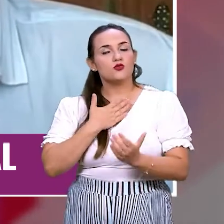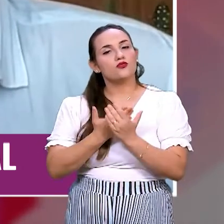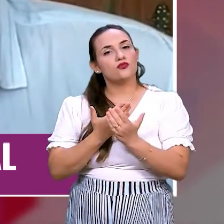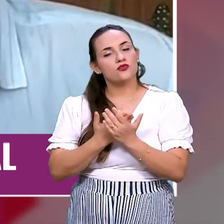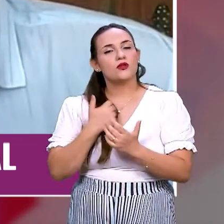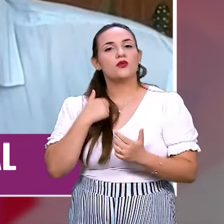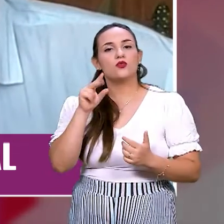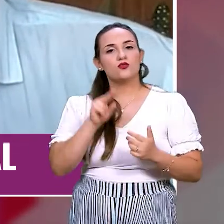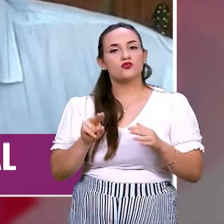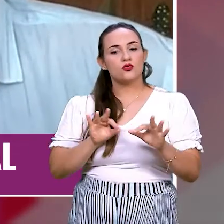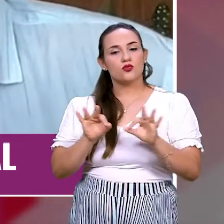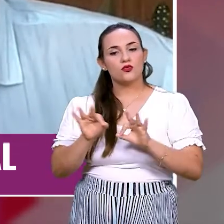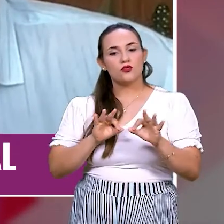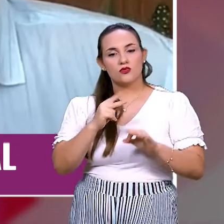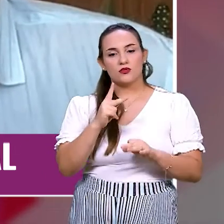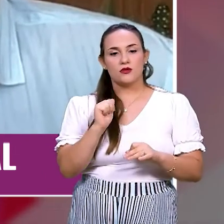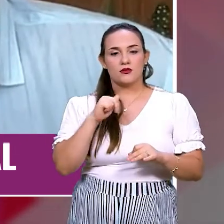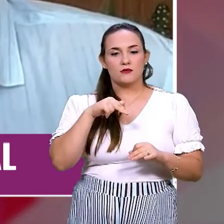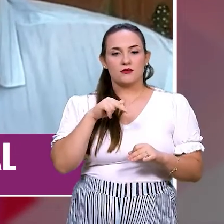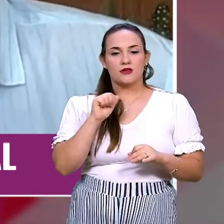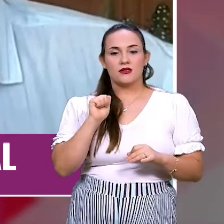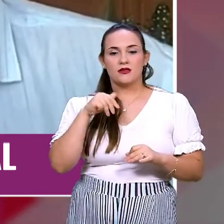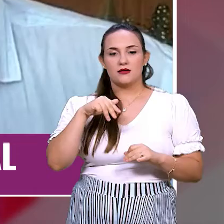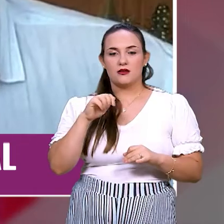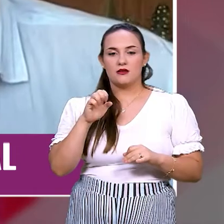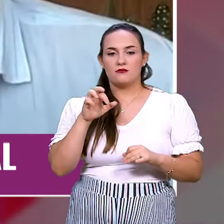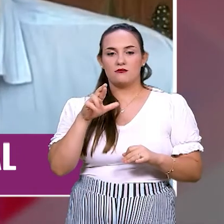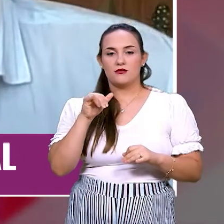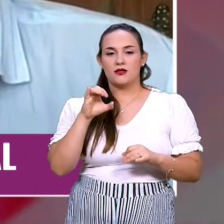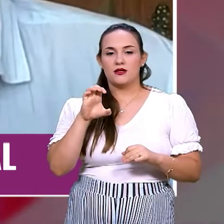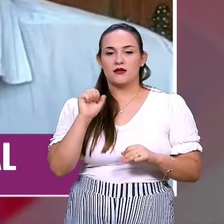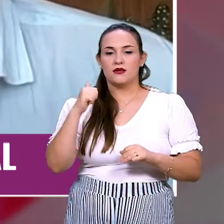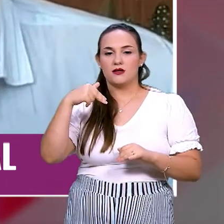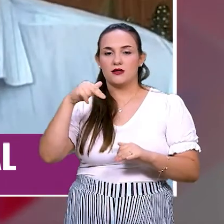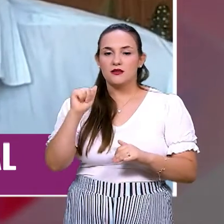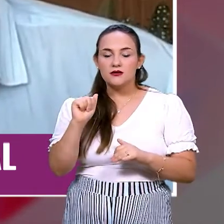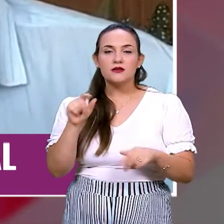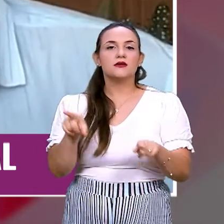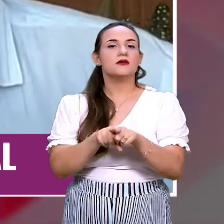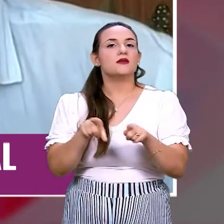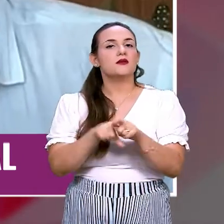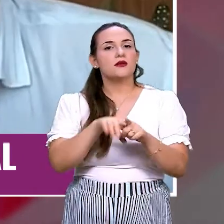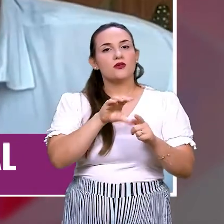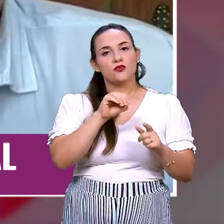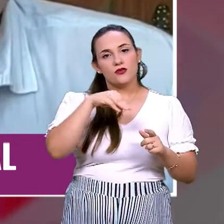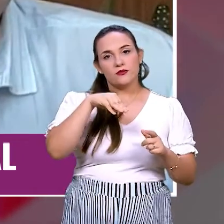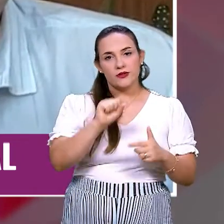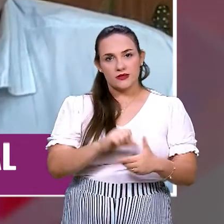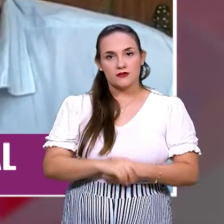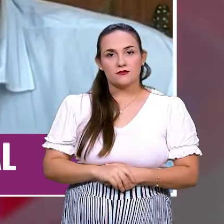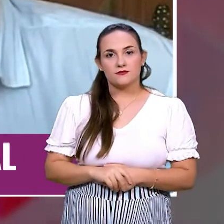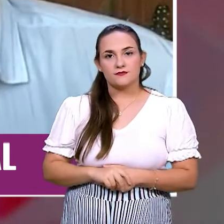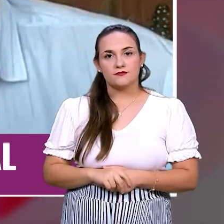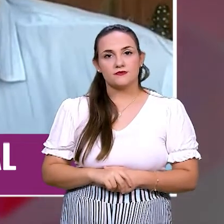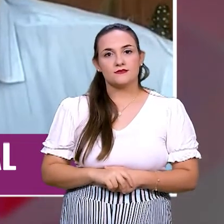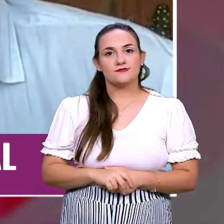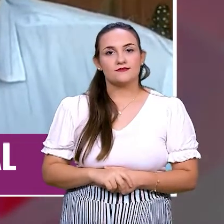uso muito a Organização Pan-Americana de Saúde, uso muito os estudos da Organização Mundial da